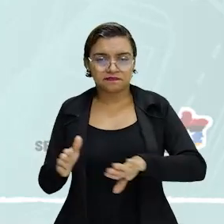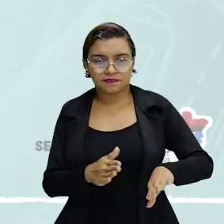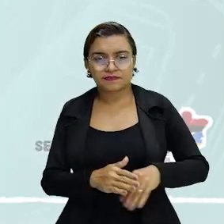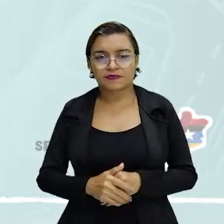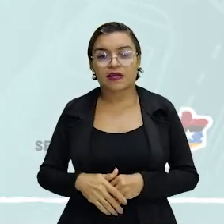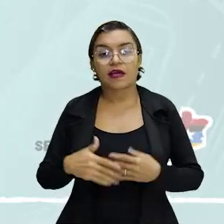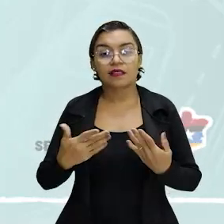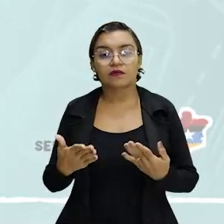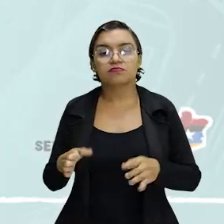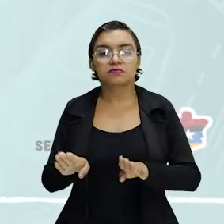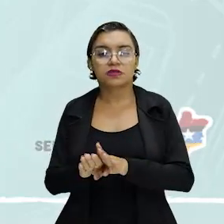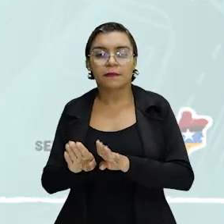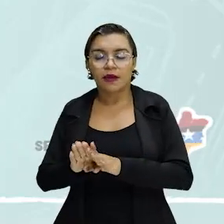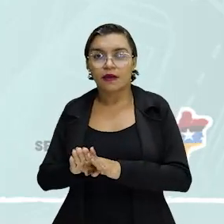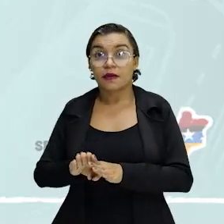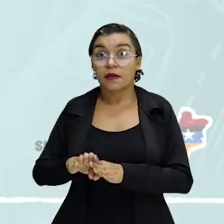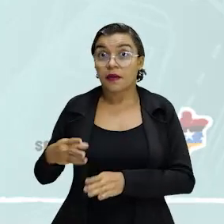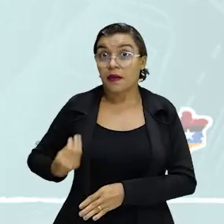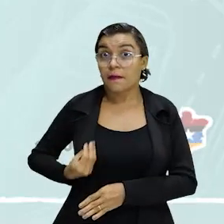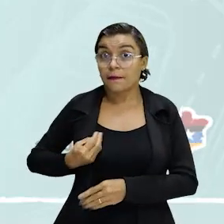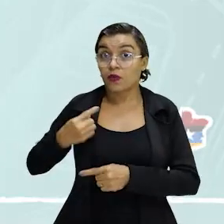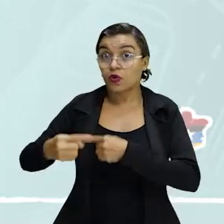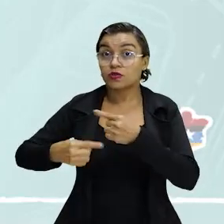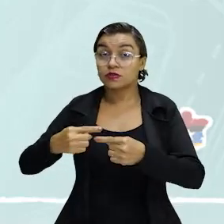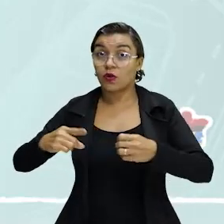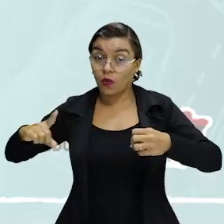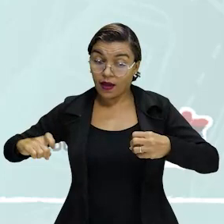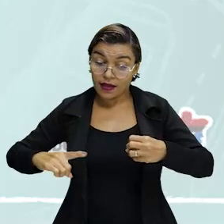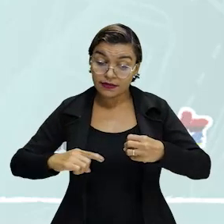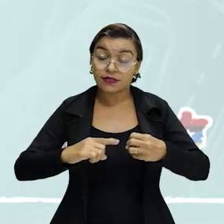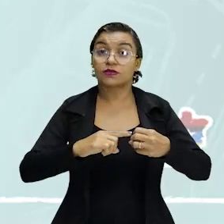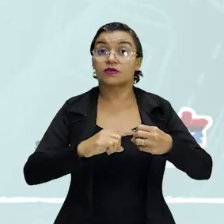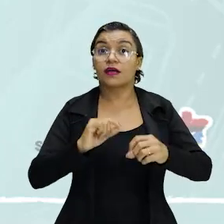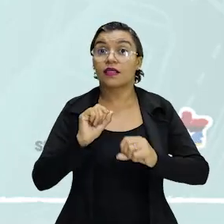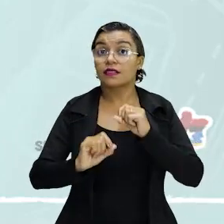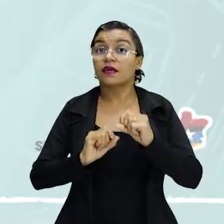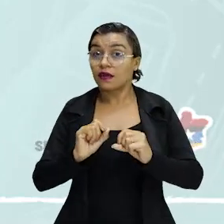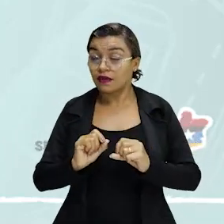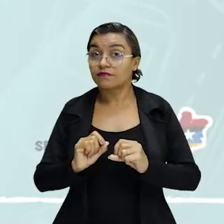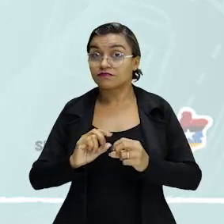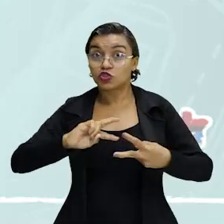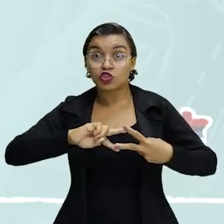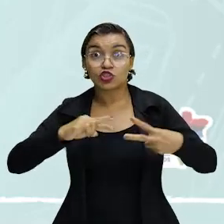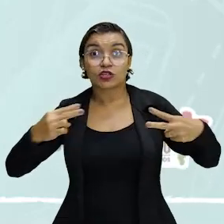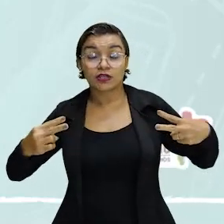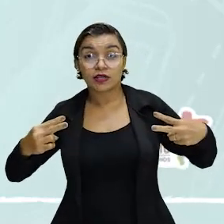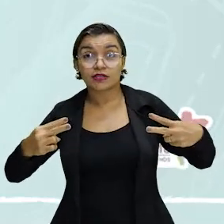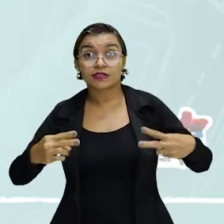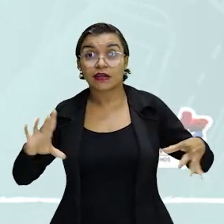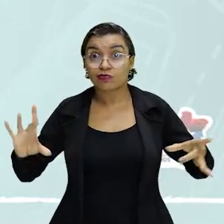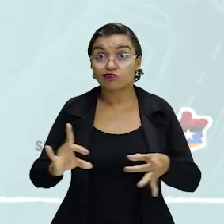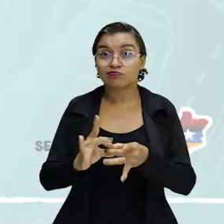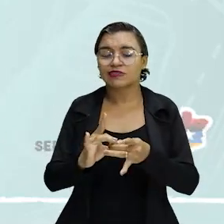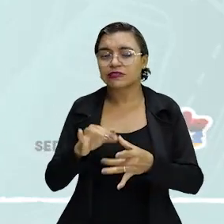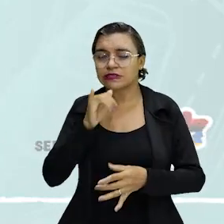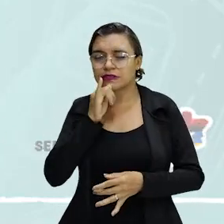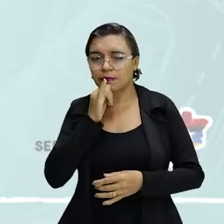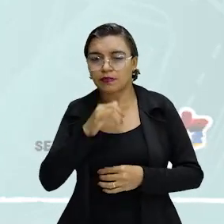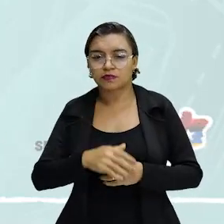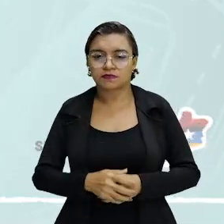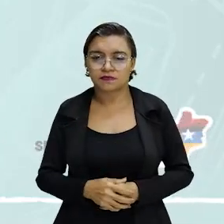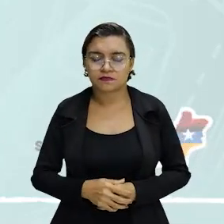dos gametas. Para acontecer reprodução assexuada, tem troca de material genético. E aí, quando você pega, por